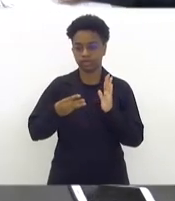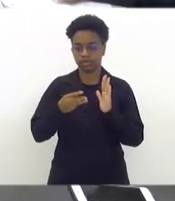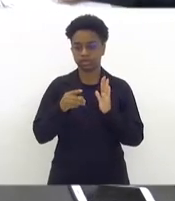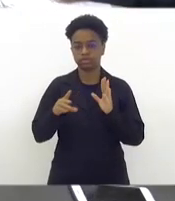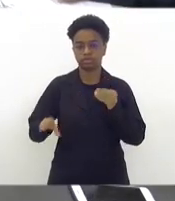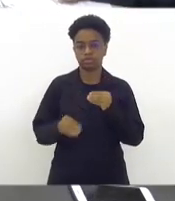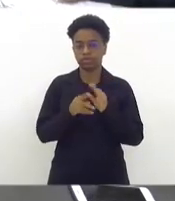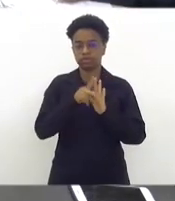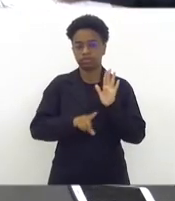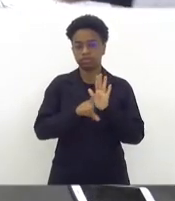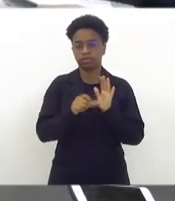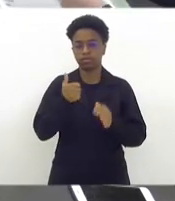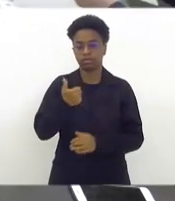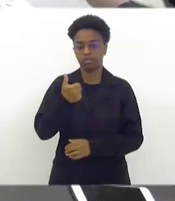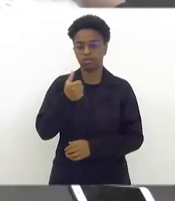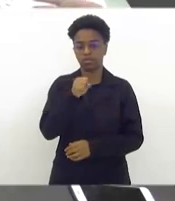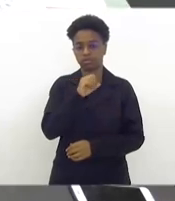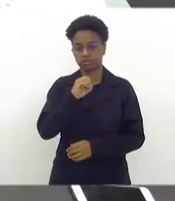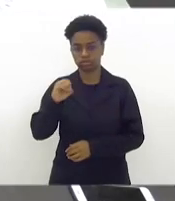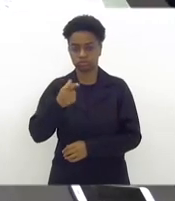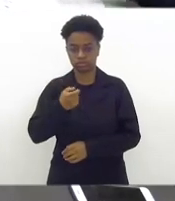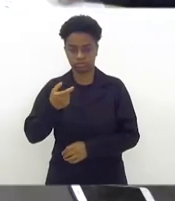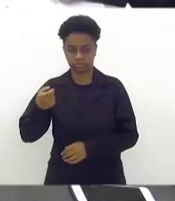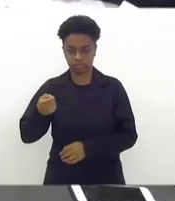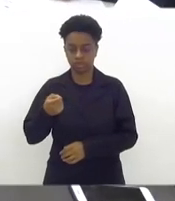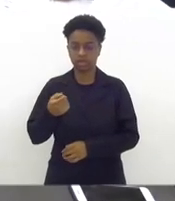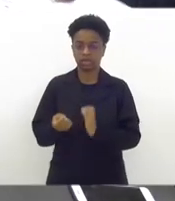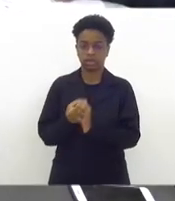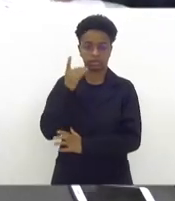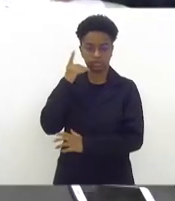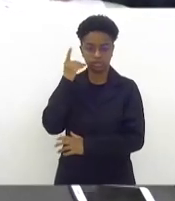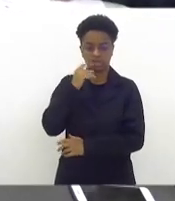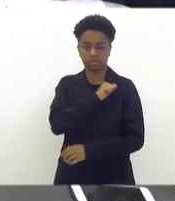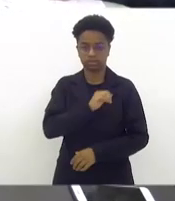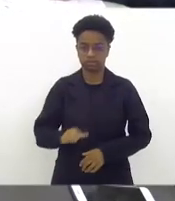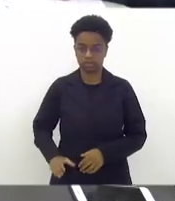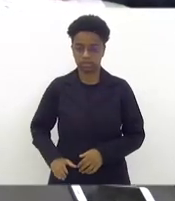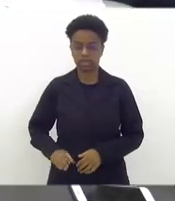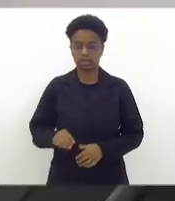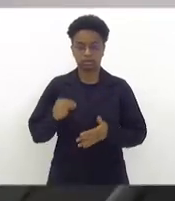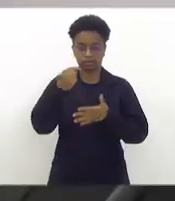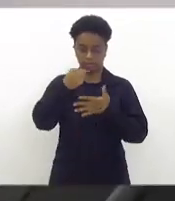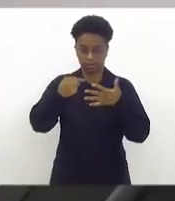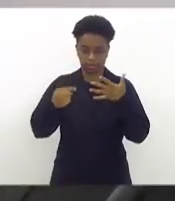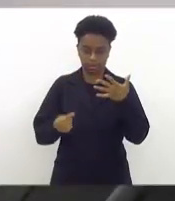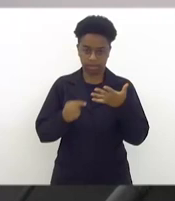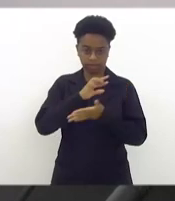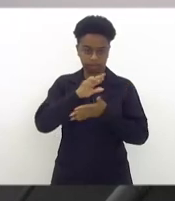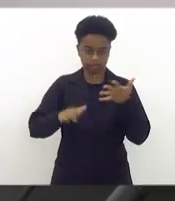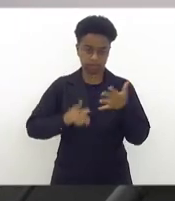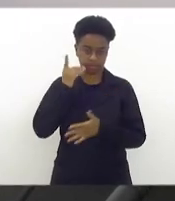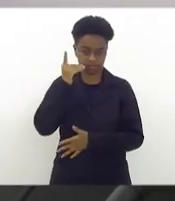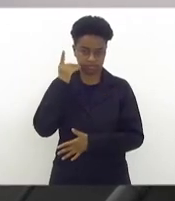PL 1800 de 2020, autoria dos deputados André Ciliano, Márcio Pacheco, Rodrigo Bacelar, Valdec Carneiro, Eleomar Coelho,